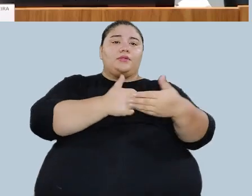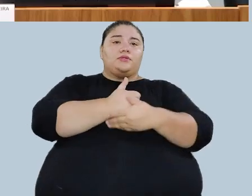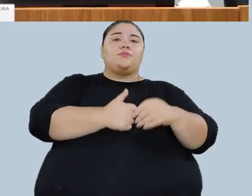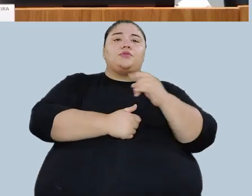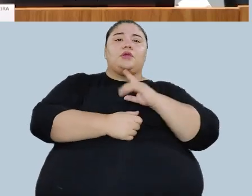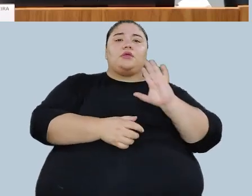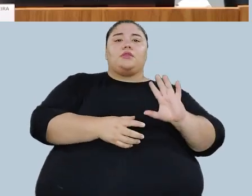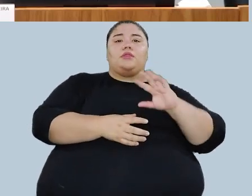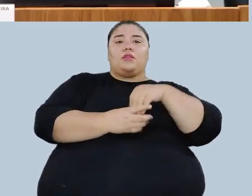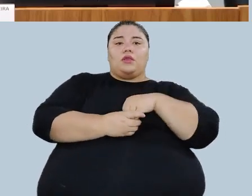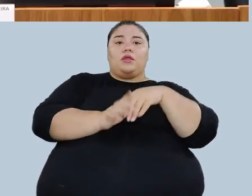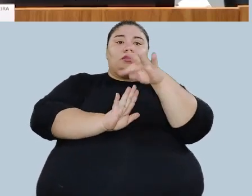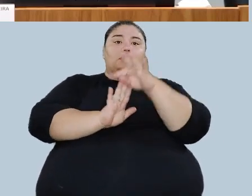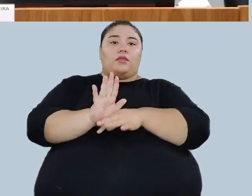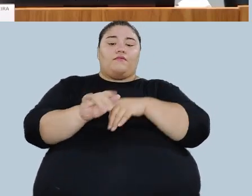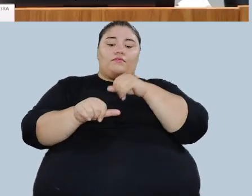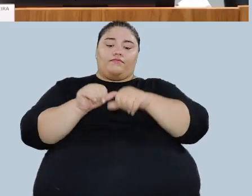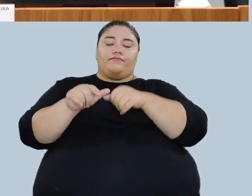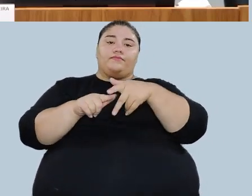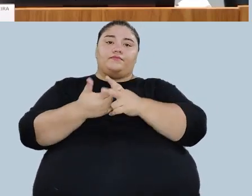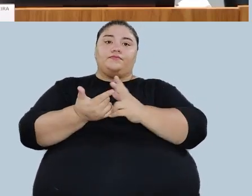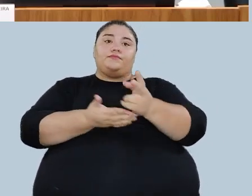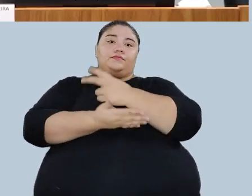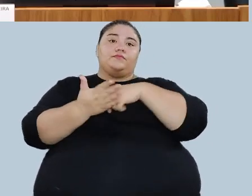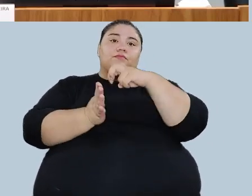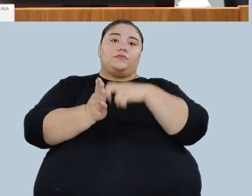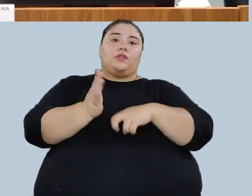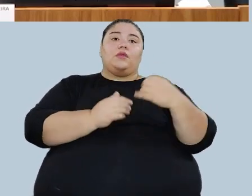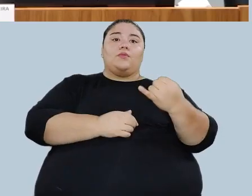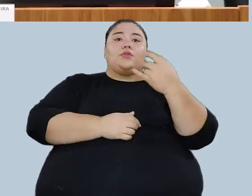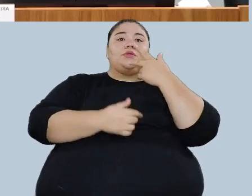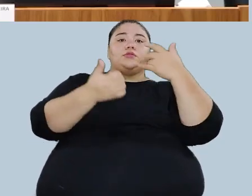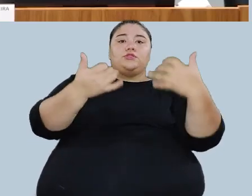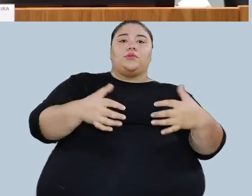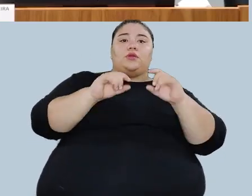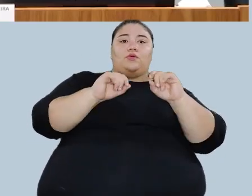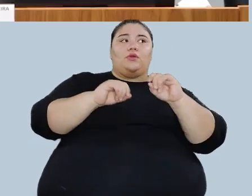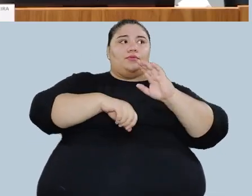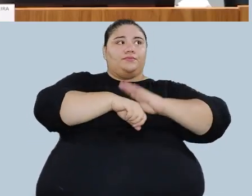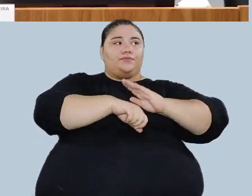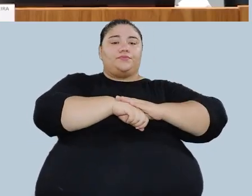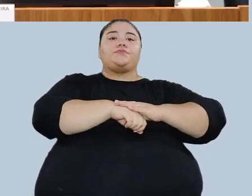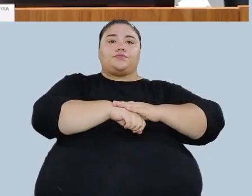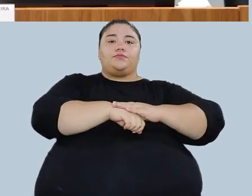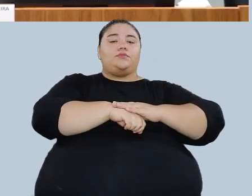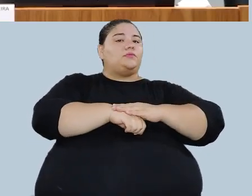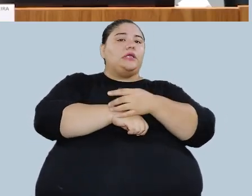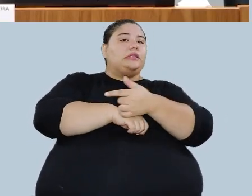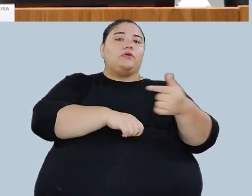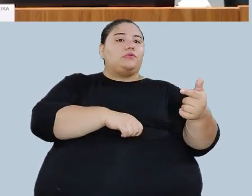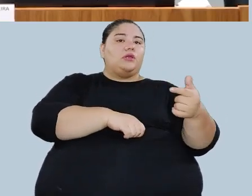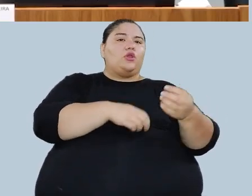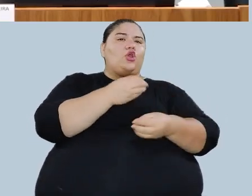digamos assim, integrados no texto da reforma tributária, e é muito importante que se diga aqui o seguinte, né? Não